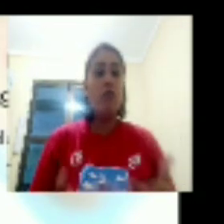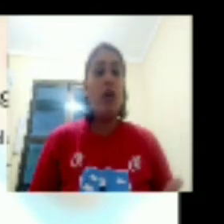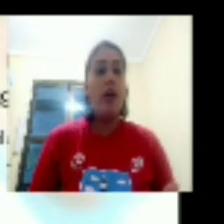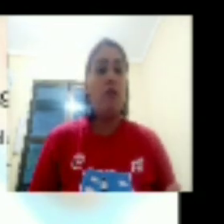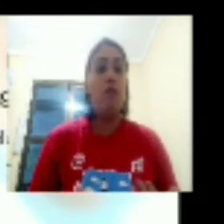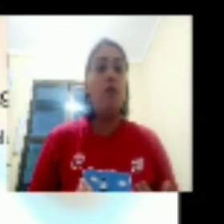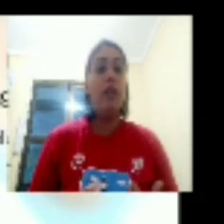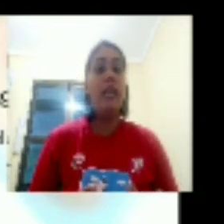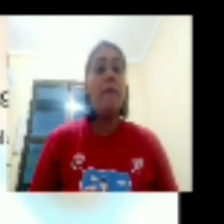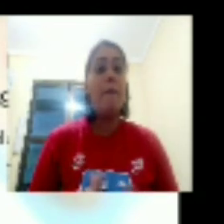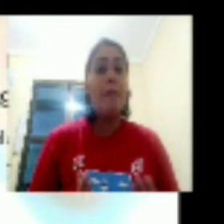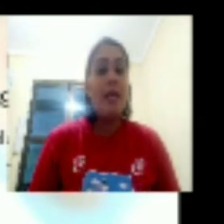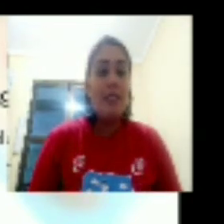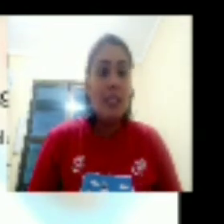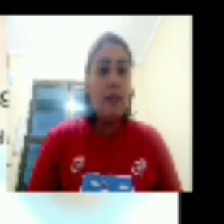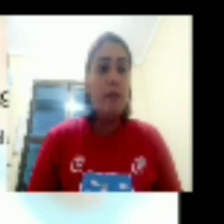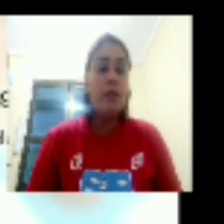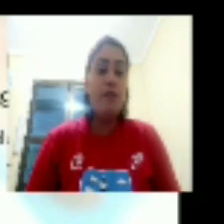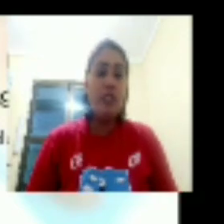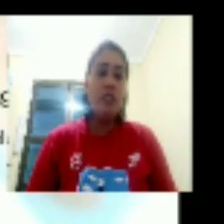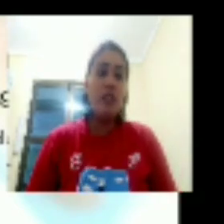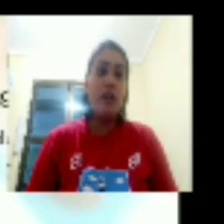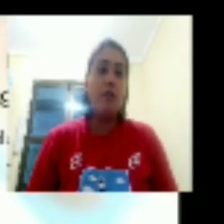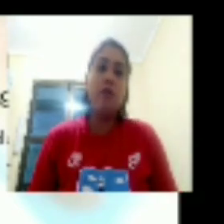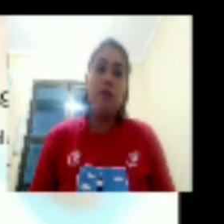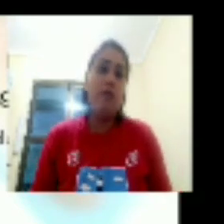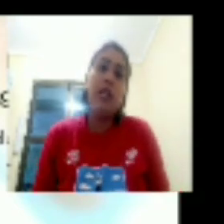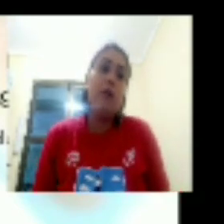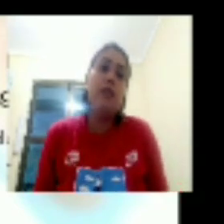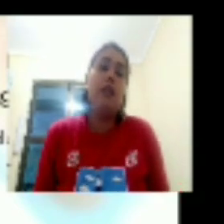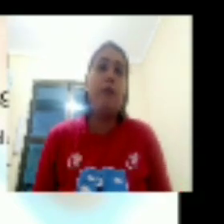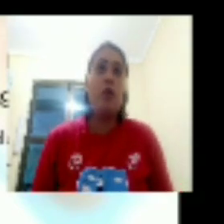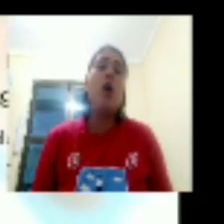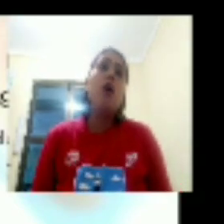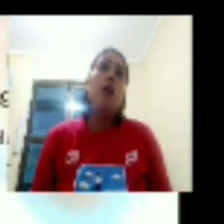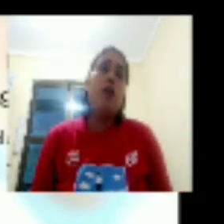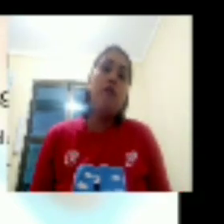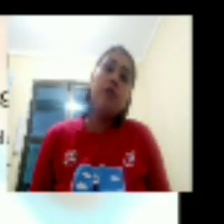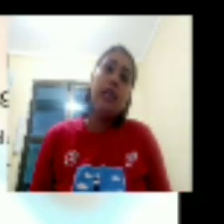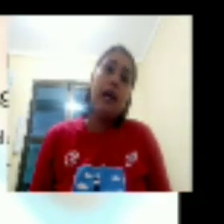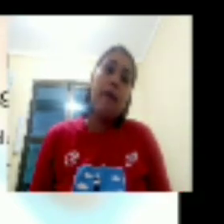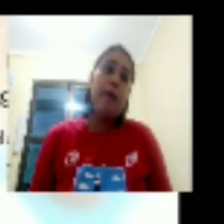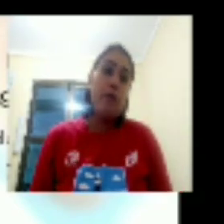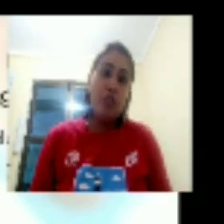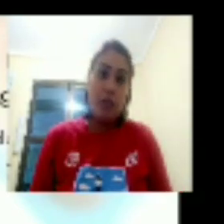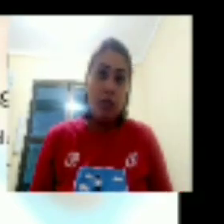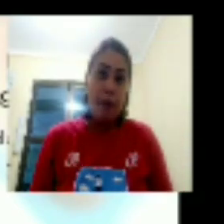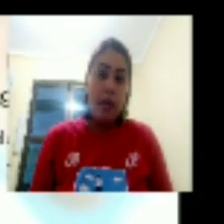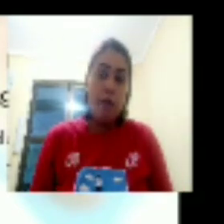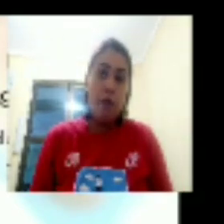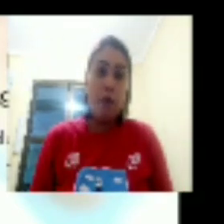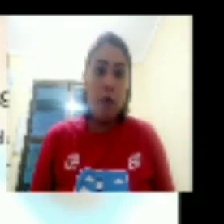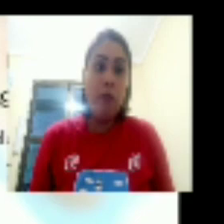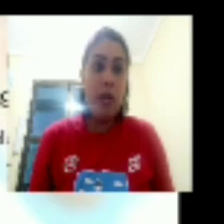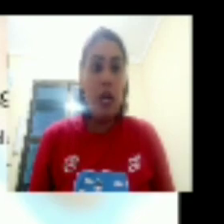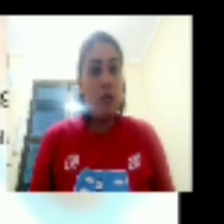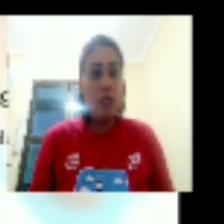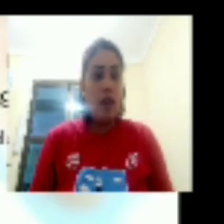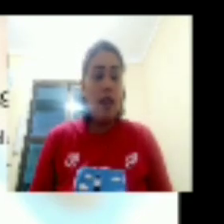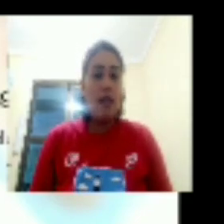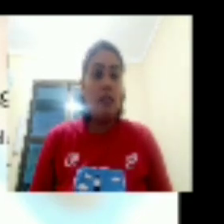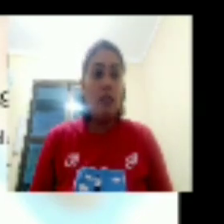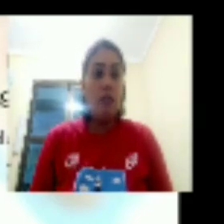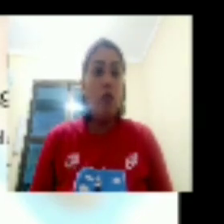que é um teto? O limite financeiro. Vou dar um exemplo. Eu vou dar para o estado de Pernambuco R$1